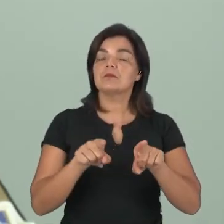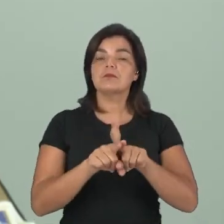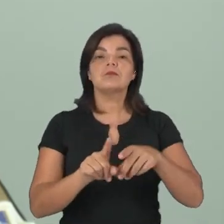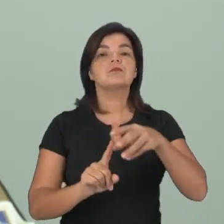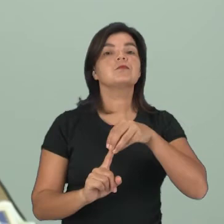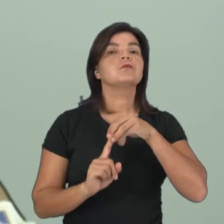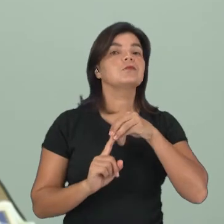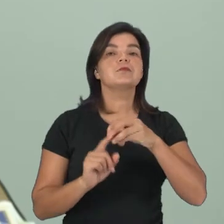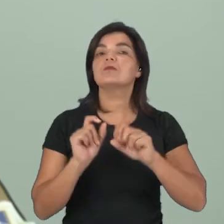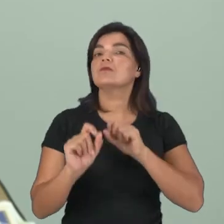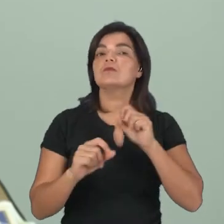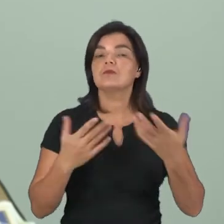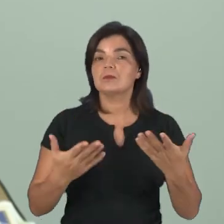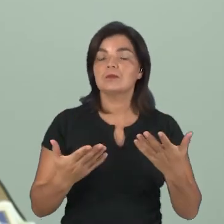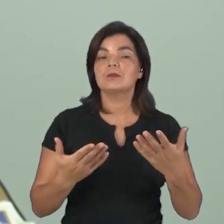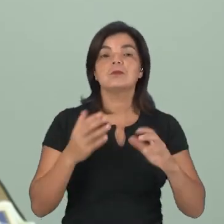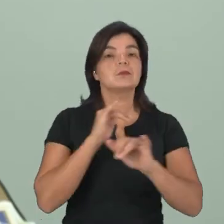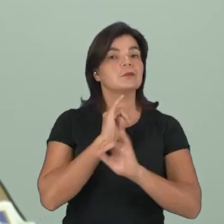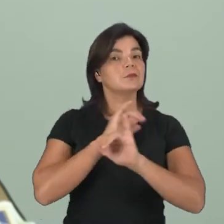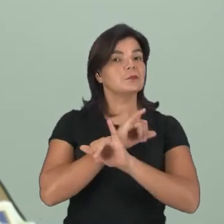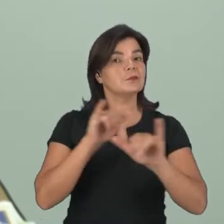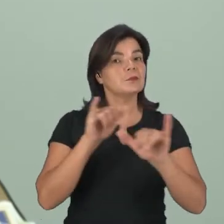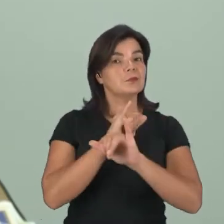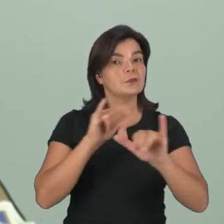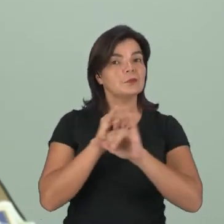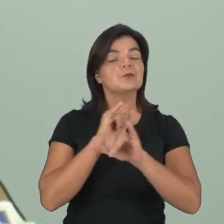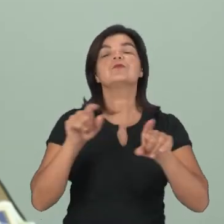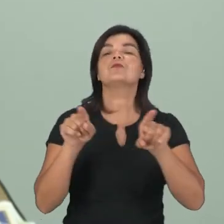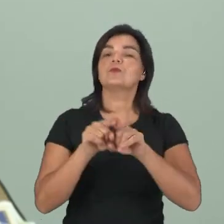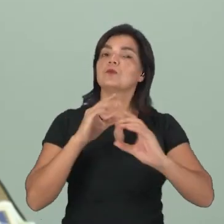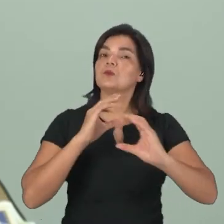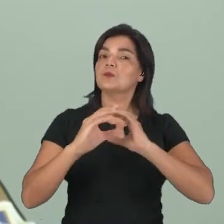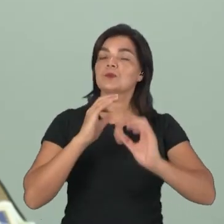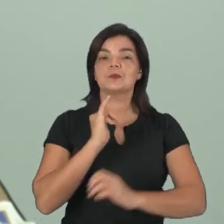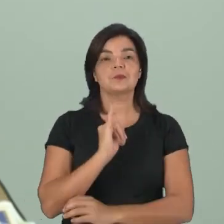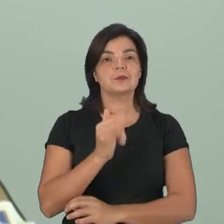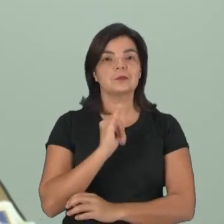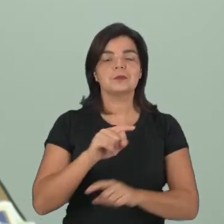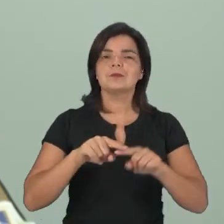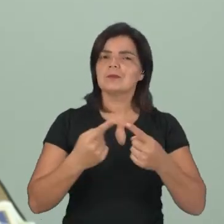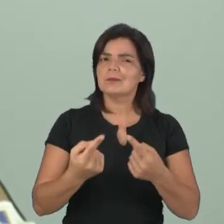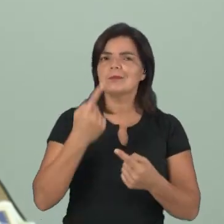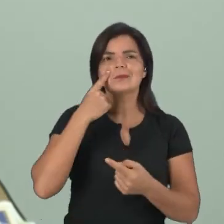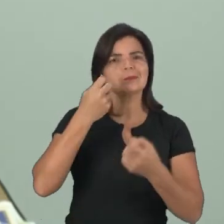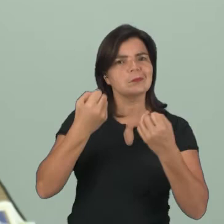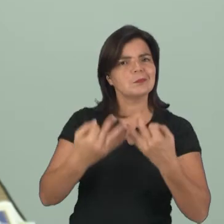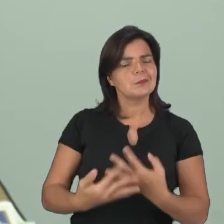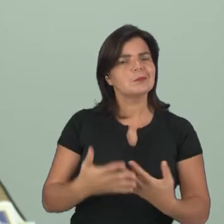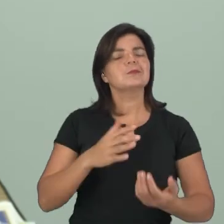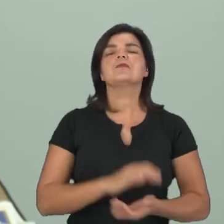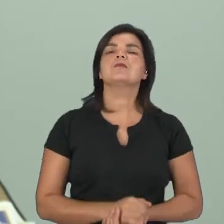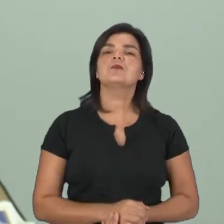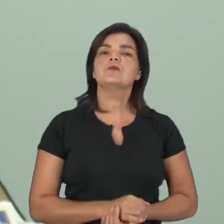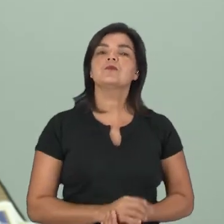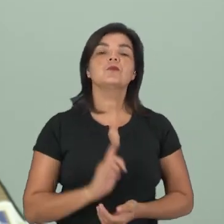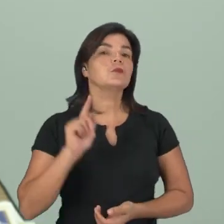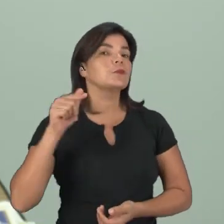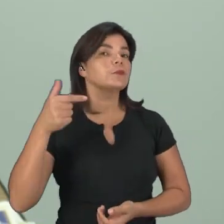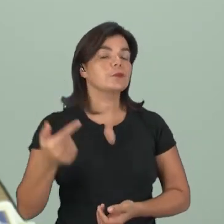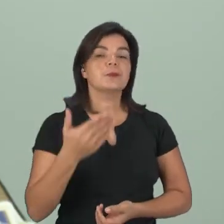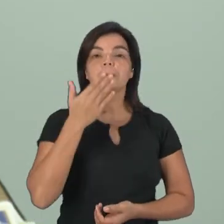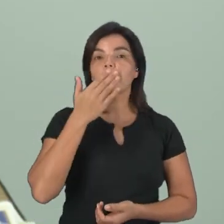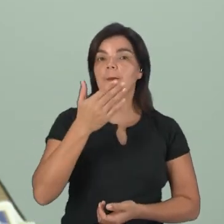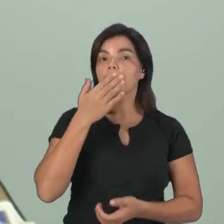tem a finalidade de comunicar alguma notícia mas vamos falar mais um pouquinho de